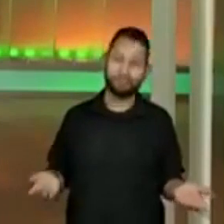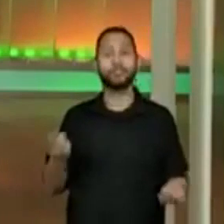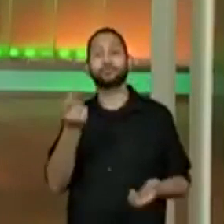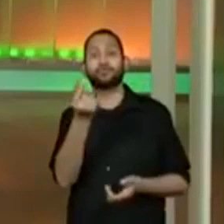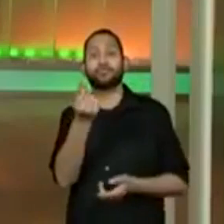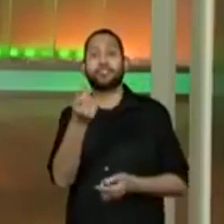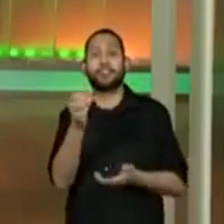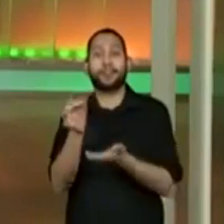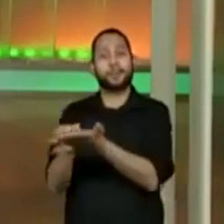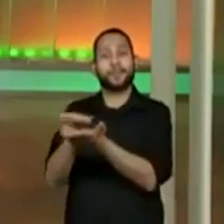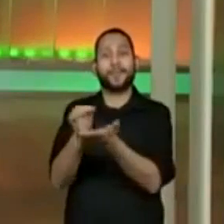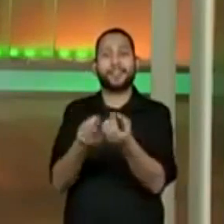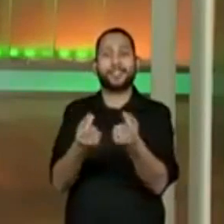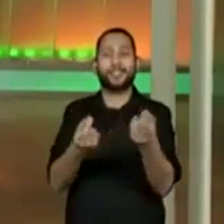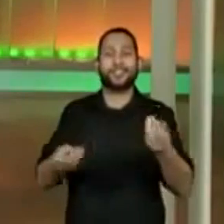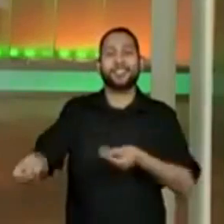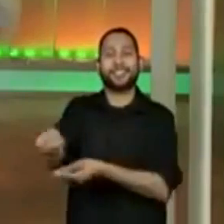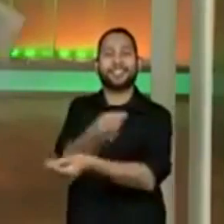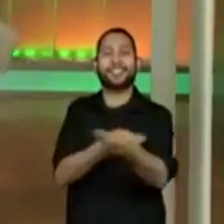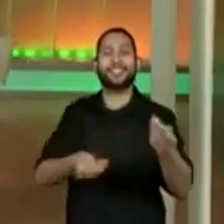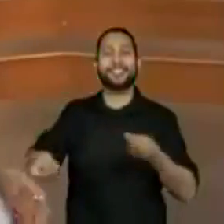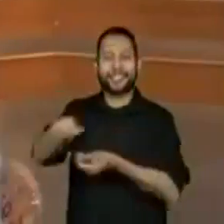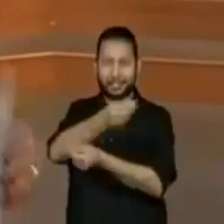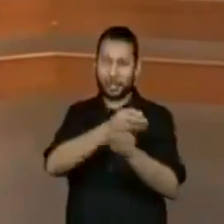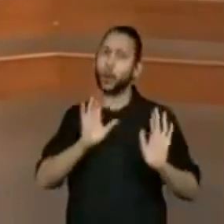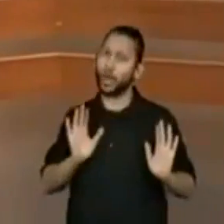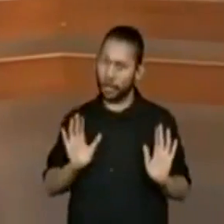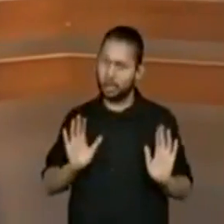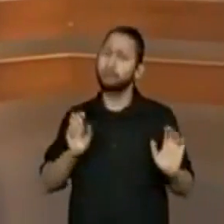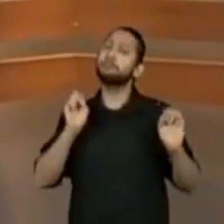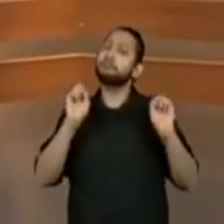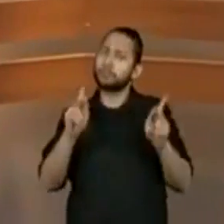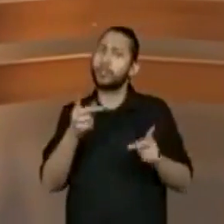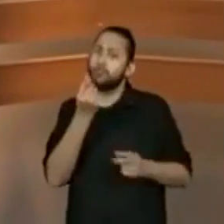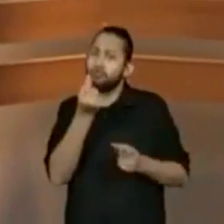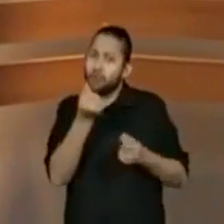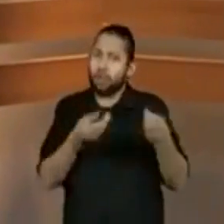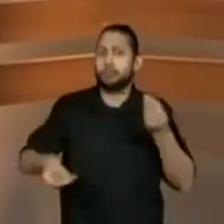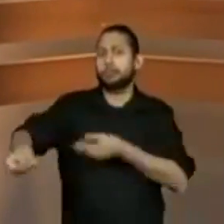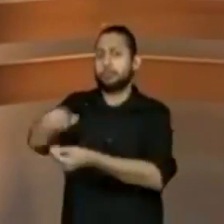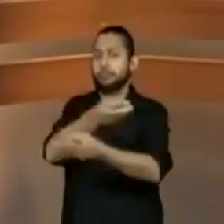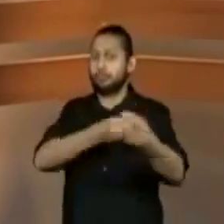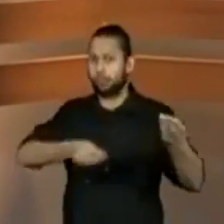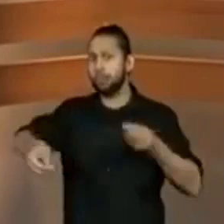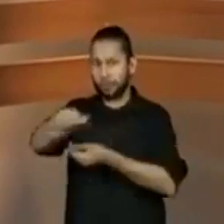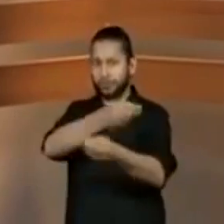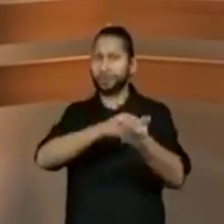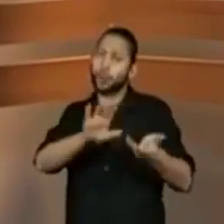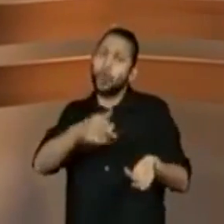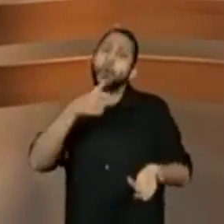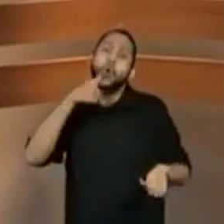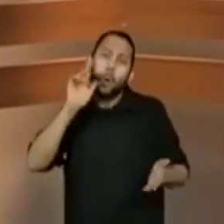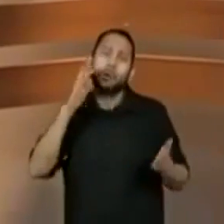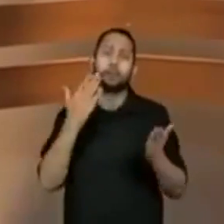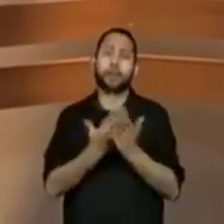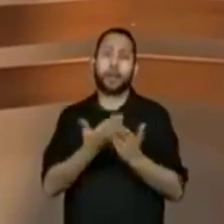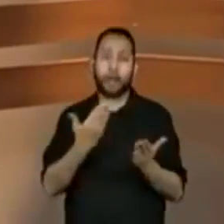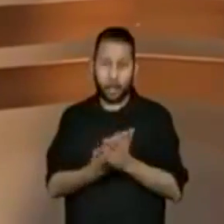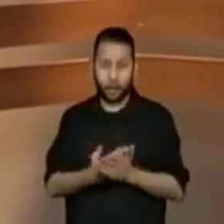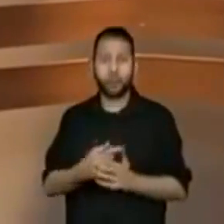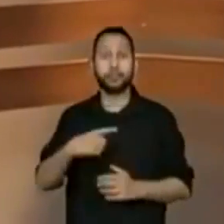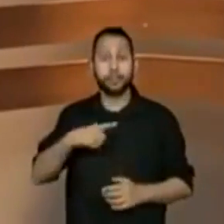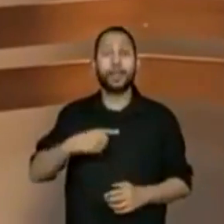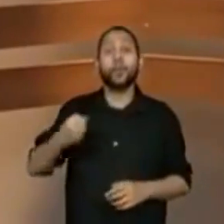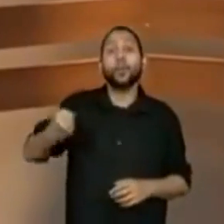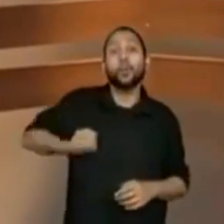muito bem. Alguém colocou lá. Eu vou completar, tá? Então, vou deixar um pouquinho mais completa essa história. A nossa aula de ontem estava falando sobre números